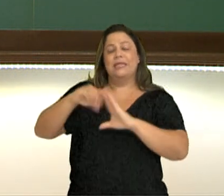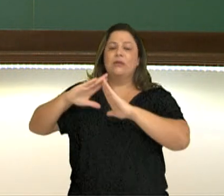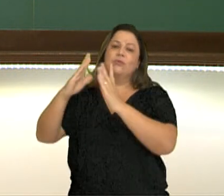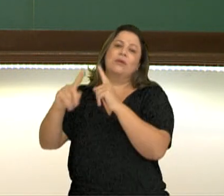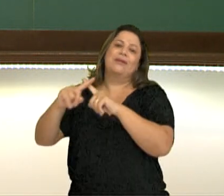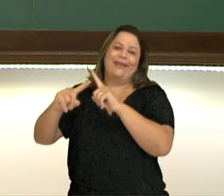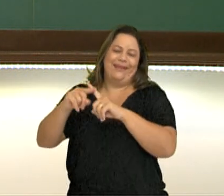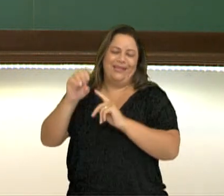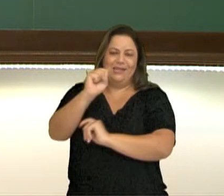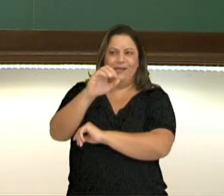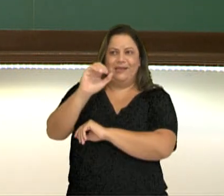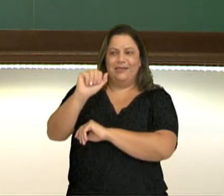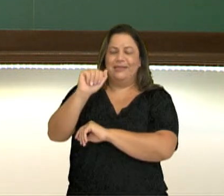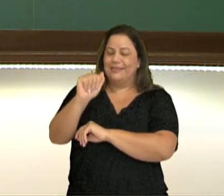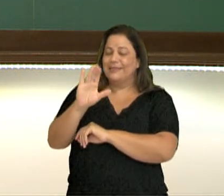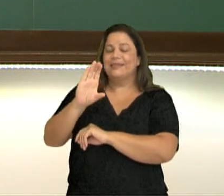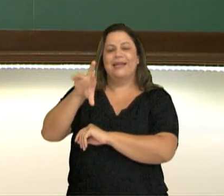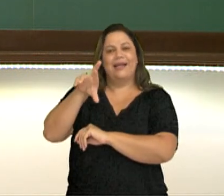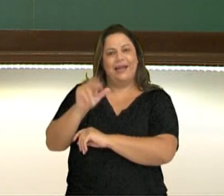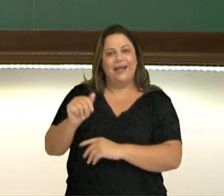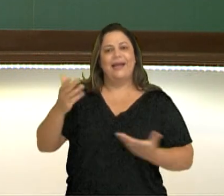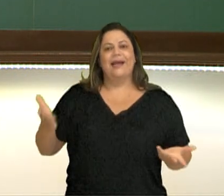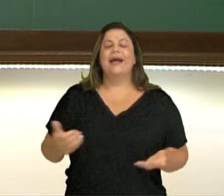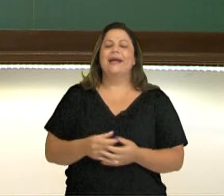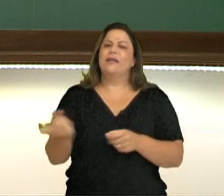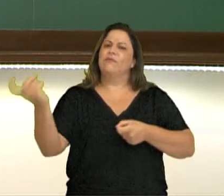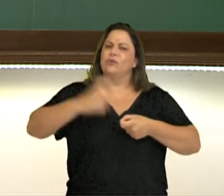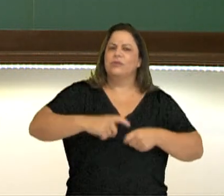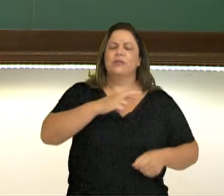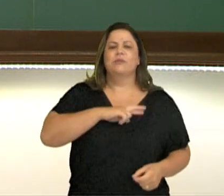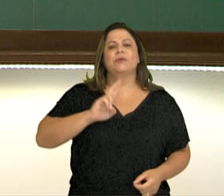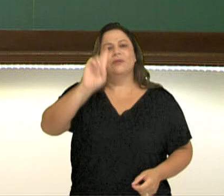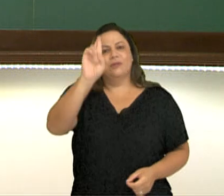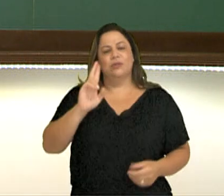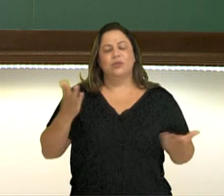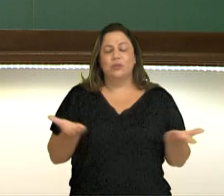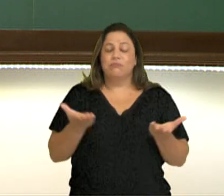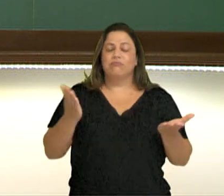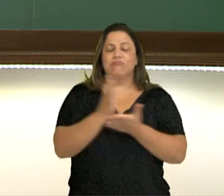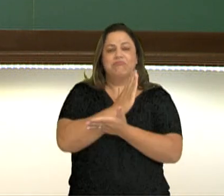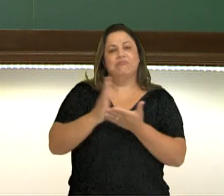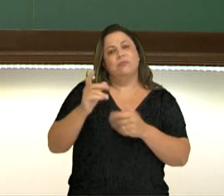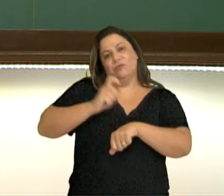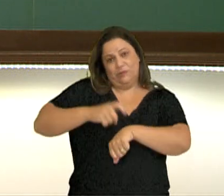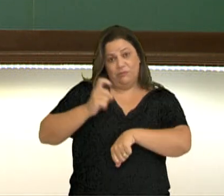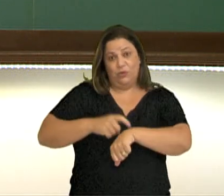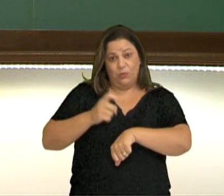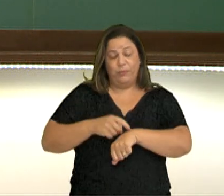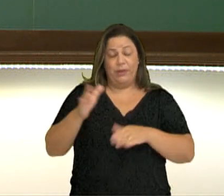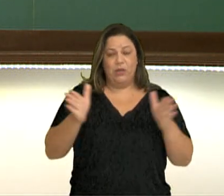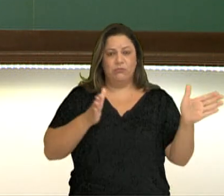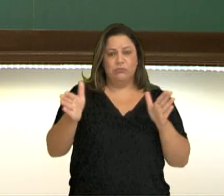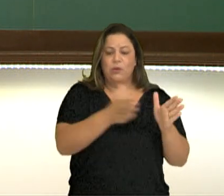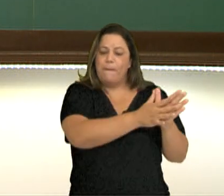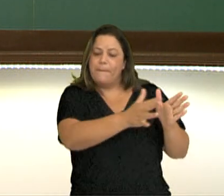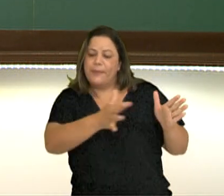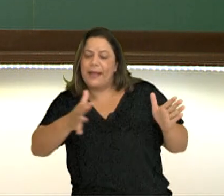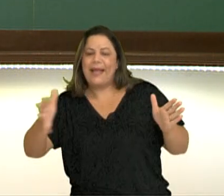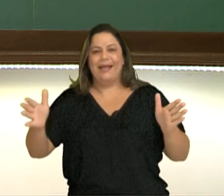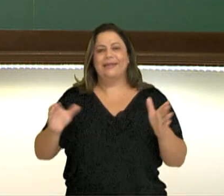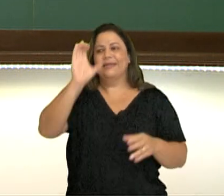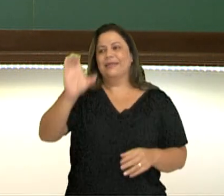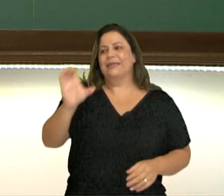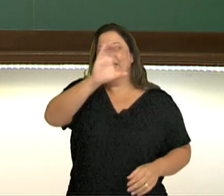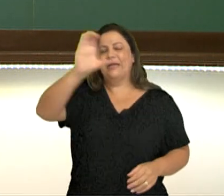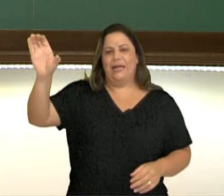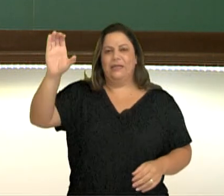música sacra, voltada para o religioso. Mas isso em algum momento, né, por um longo período, a Igreja Católica esteve à